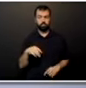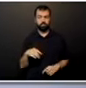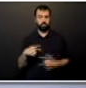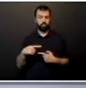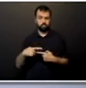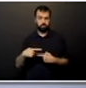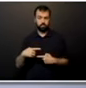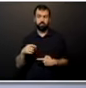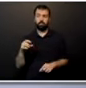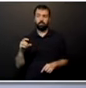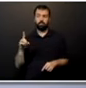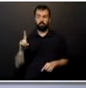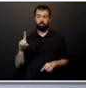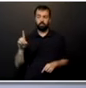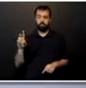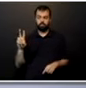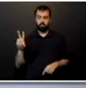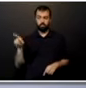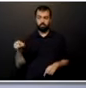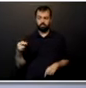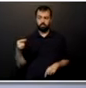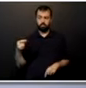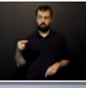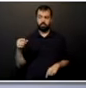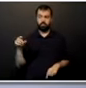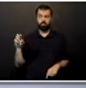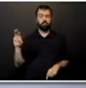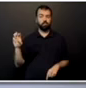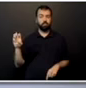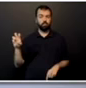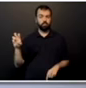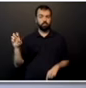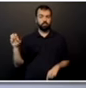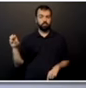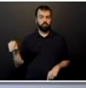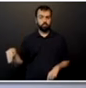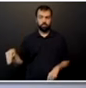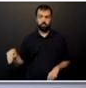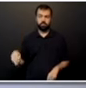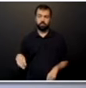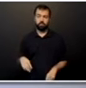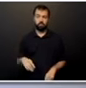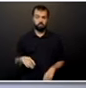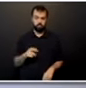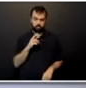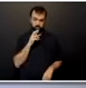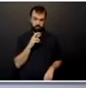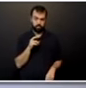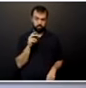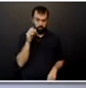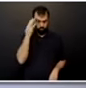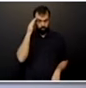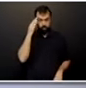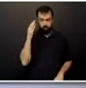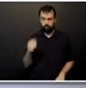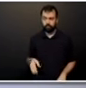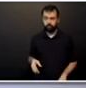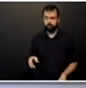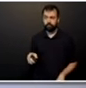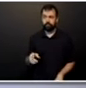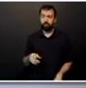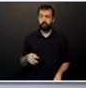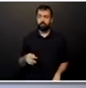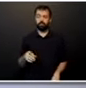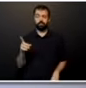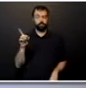coloquei aqui para vocês que sempre na razão de uma escala eu vou colocar na parte de cima o que está no desenho e